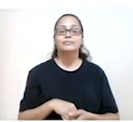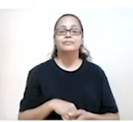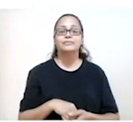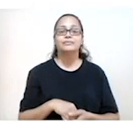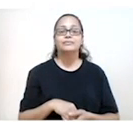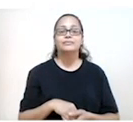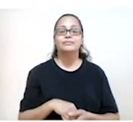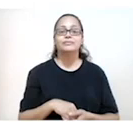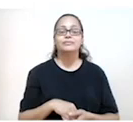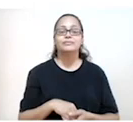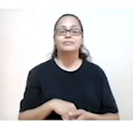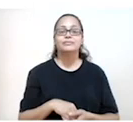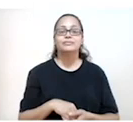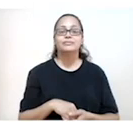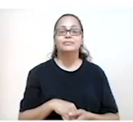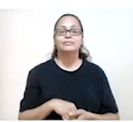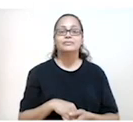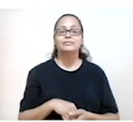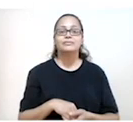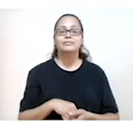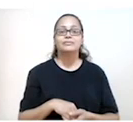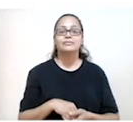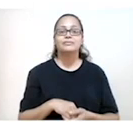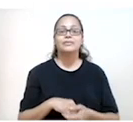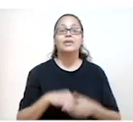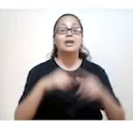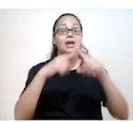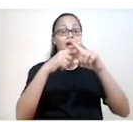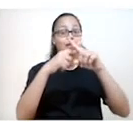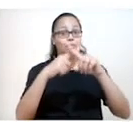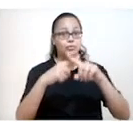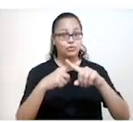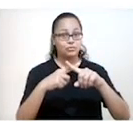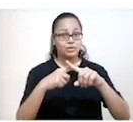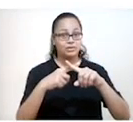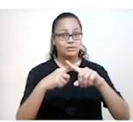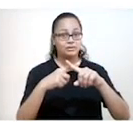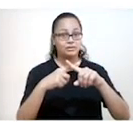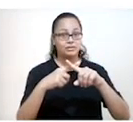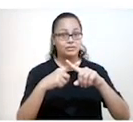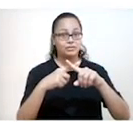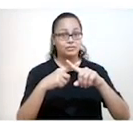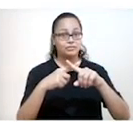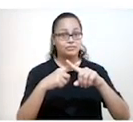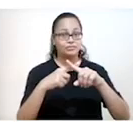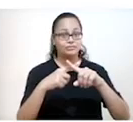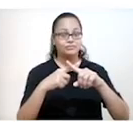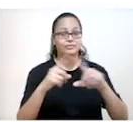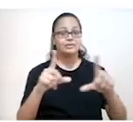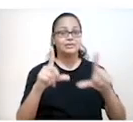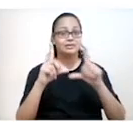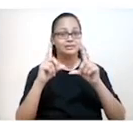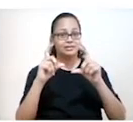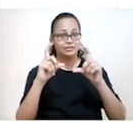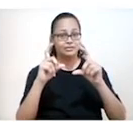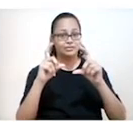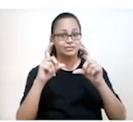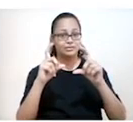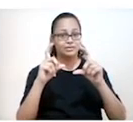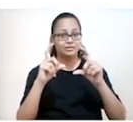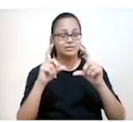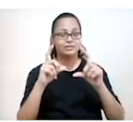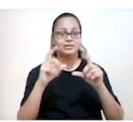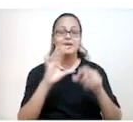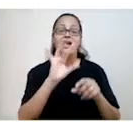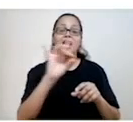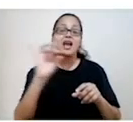são formados por multiplicação das mesmas figuras, tá? Então, cada